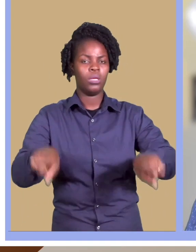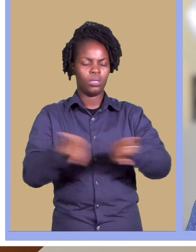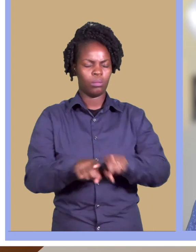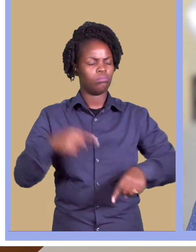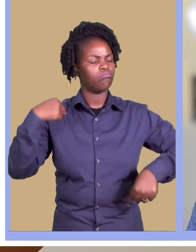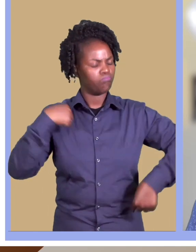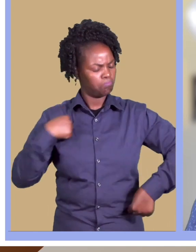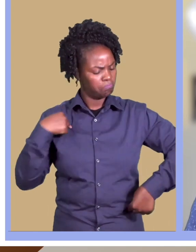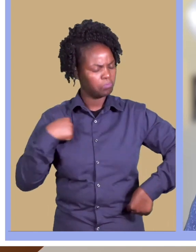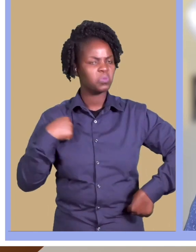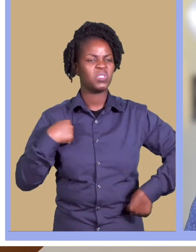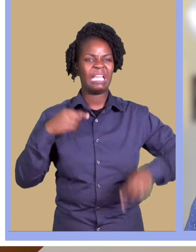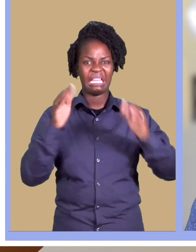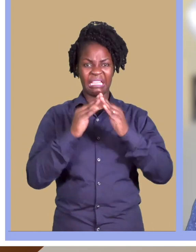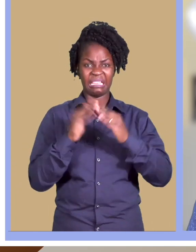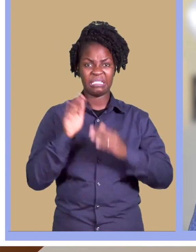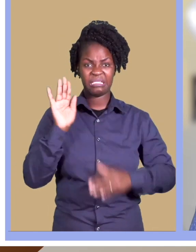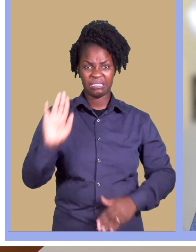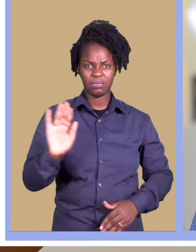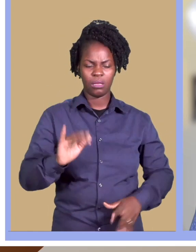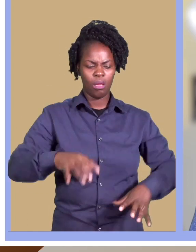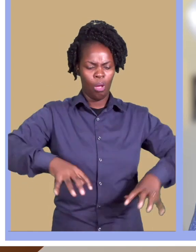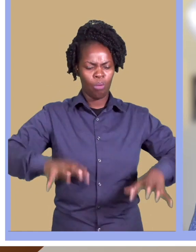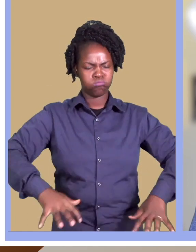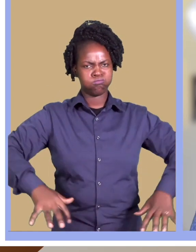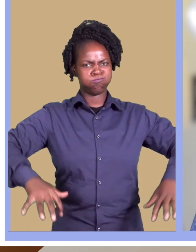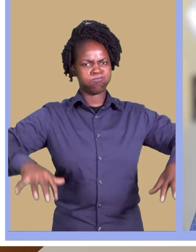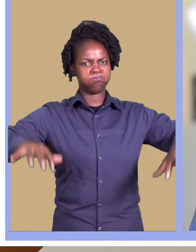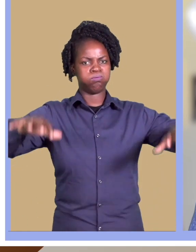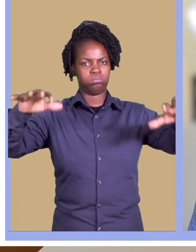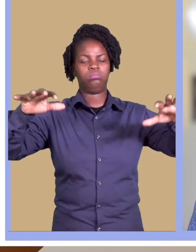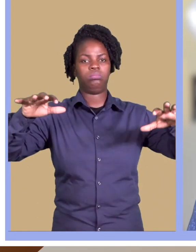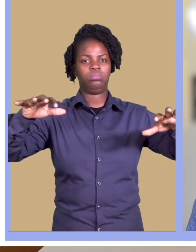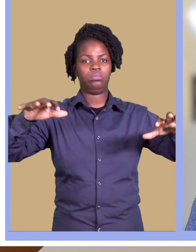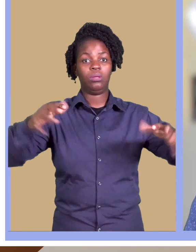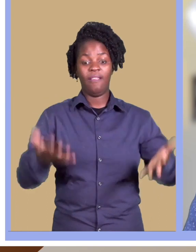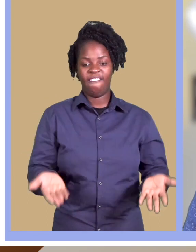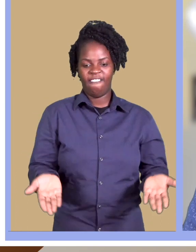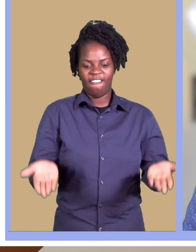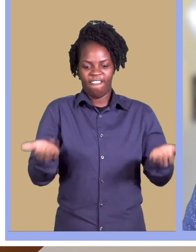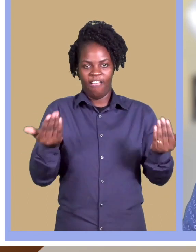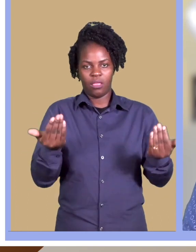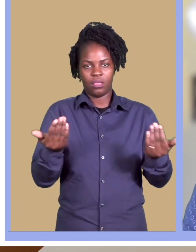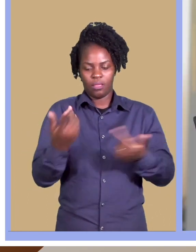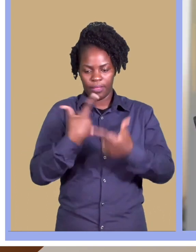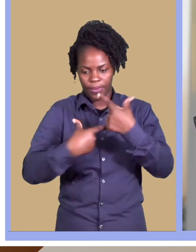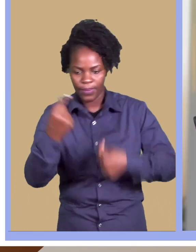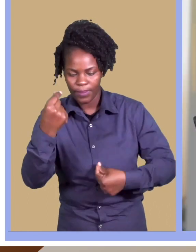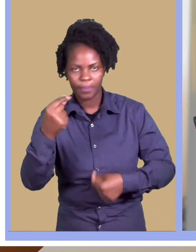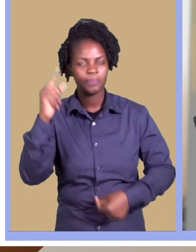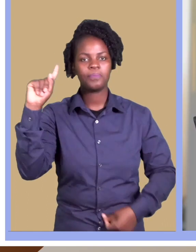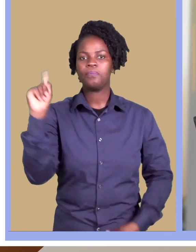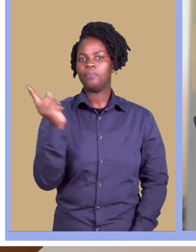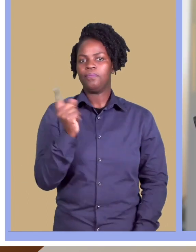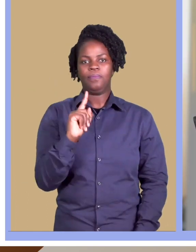né? A casa dele ficou cheia de água e não foi fácil para ser removido aquele lugar. Isso